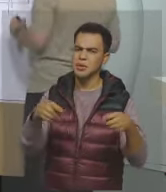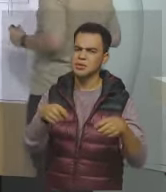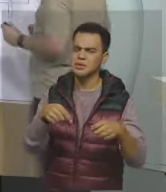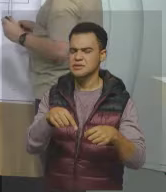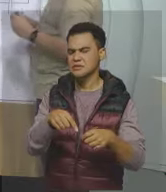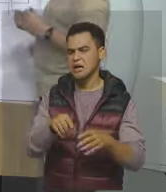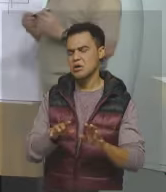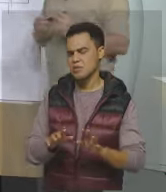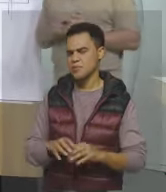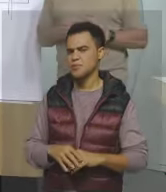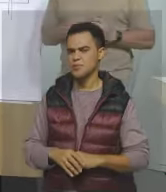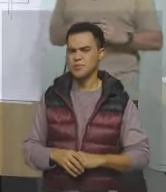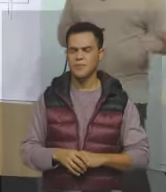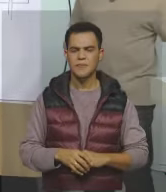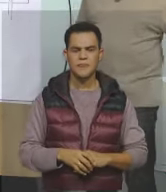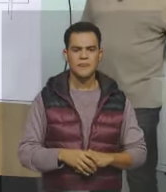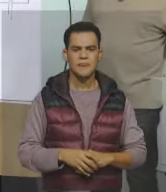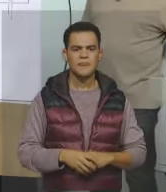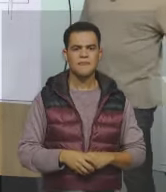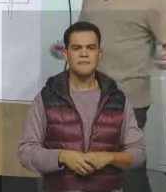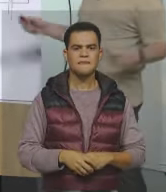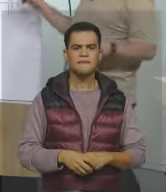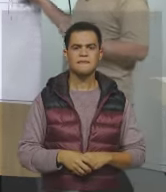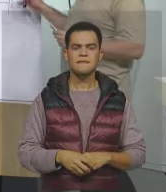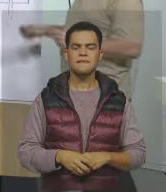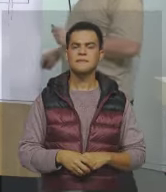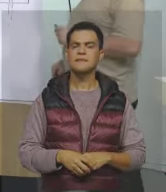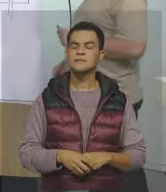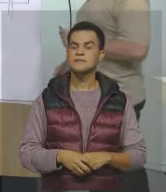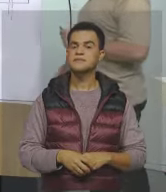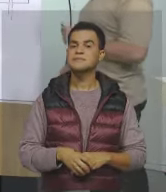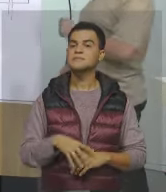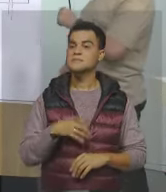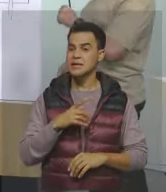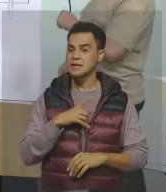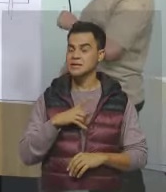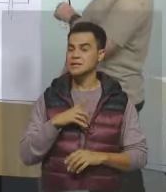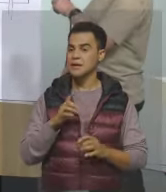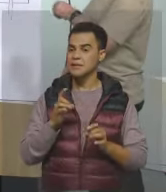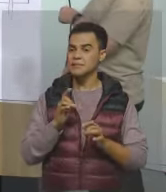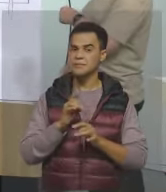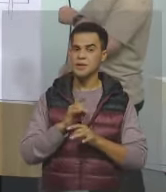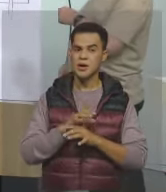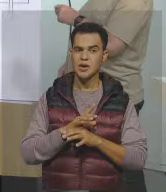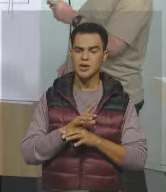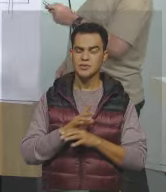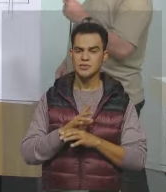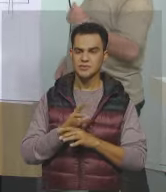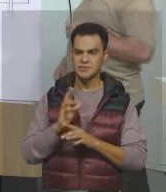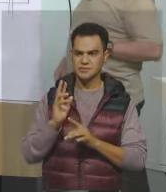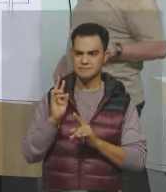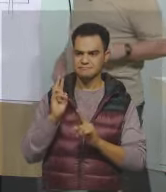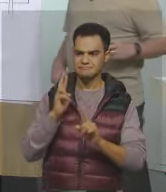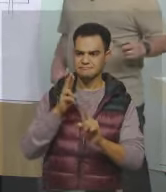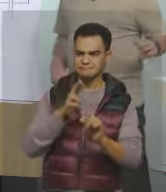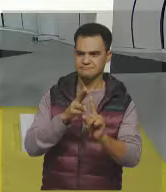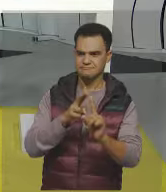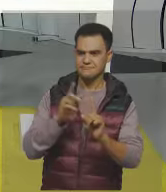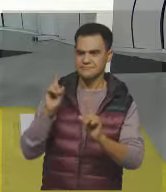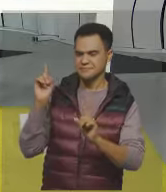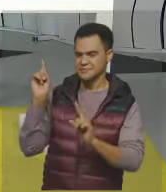aqui. Então, vamos lá. Temos o circuito representado aqui no papel e eu quero mostrar o que a gente vai